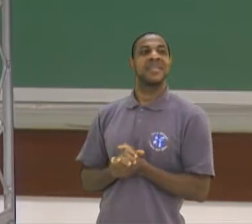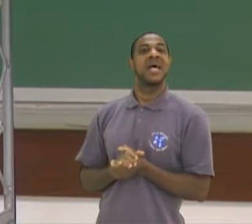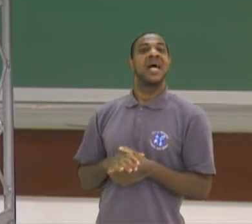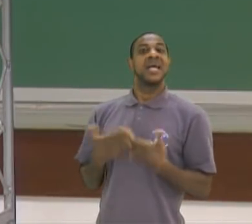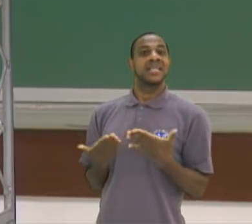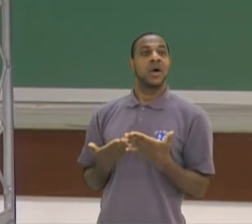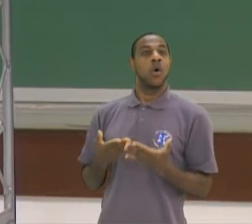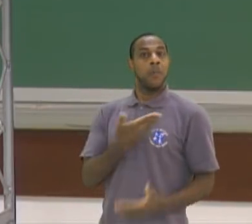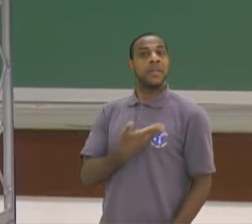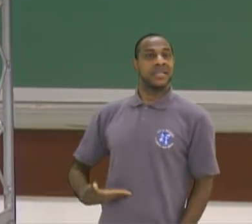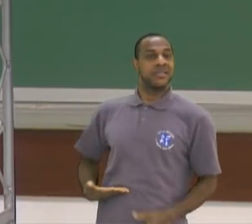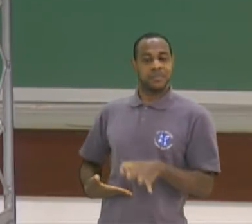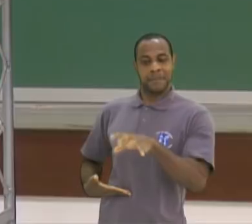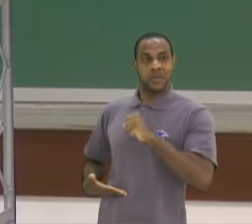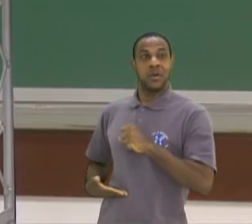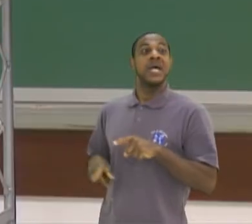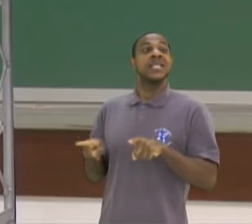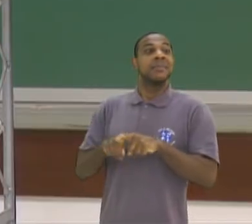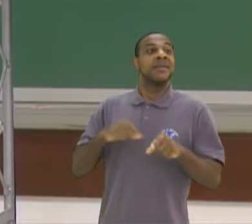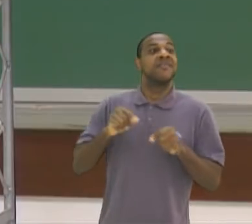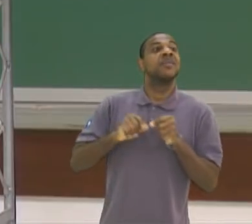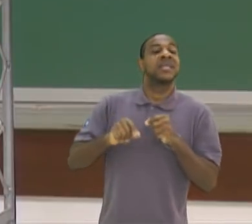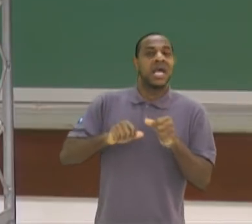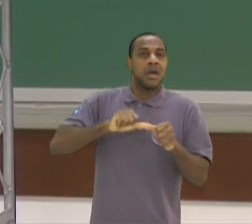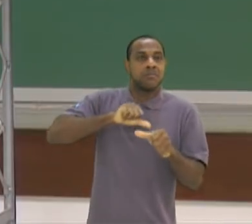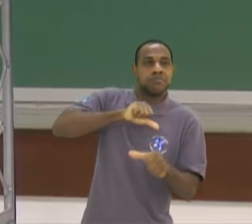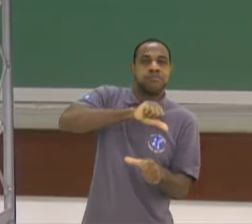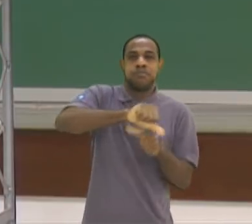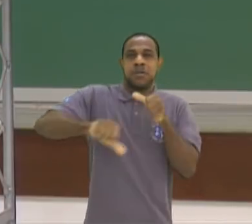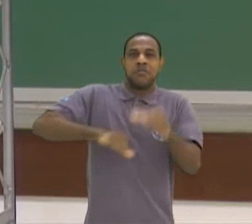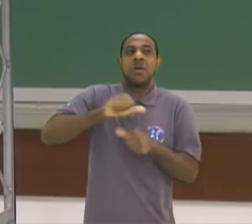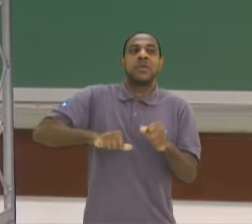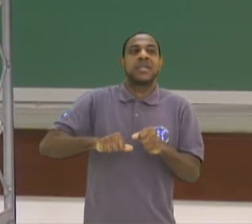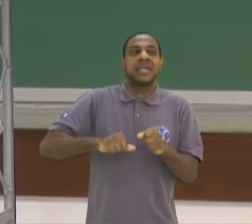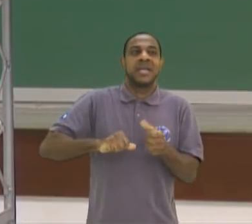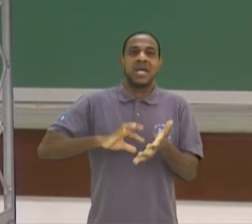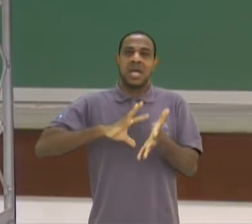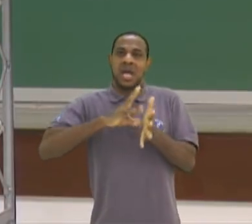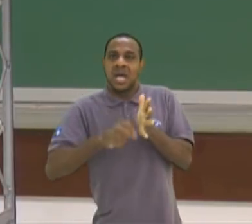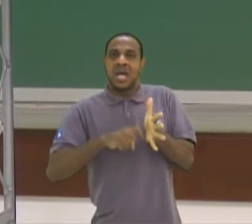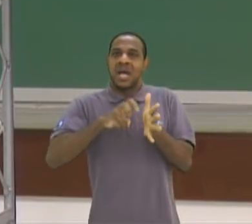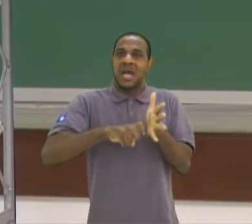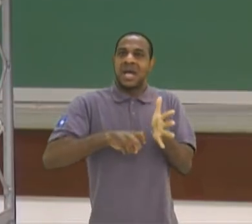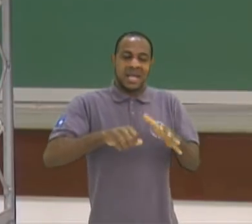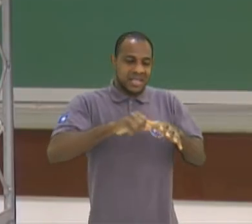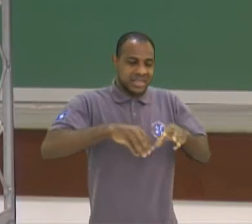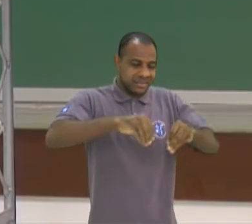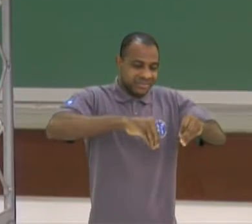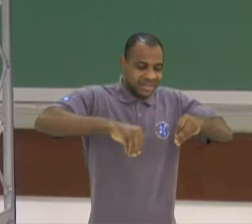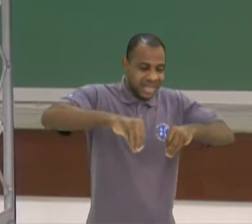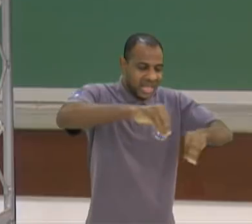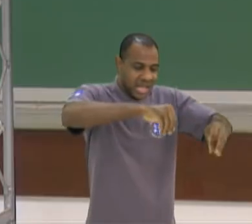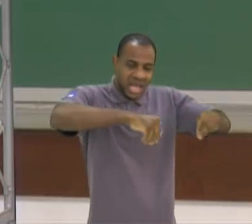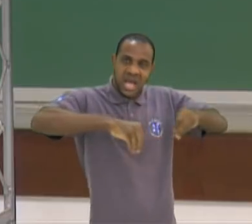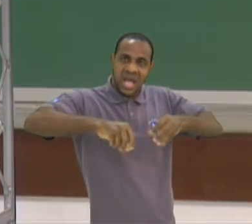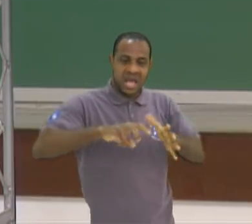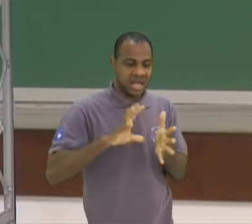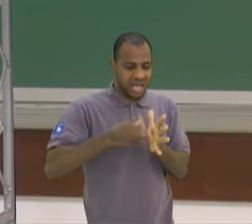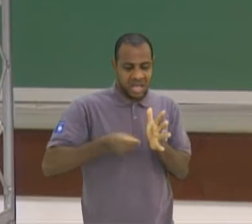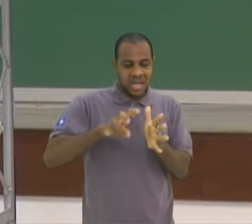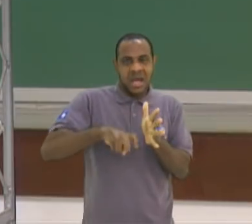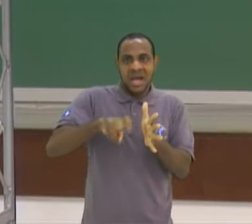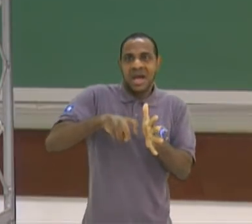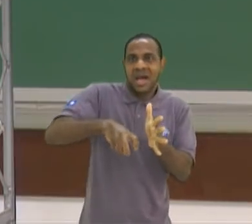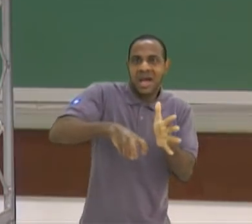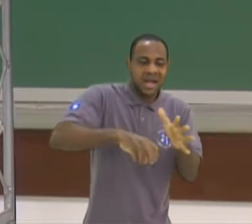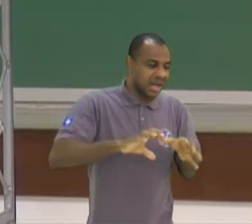a reforma agrária. No Chile, cerca de 80% das terras agricultáveis, ou